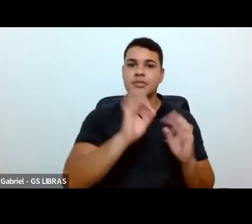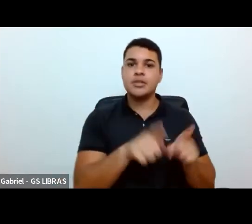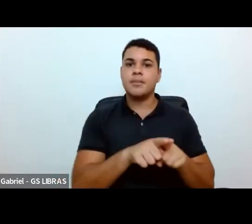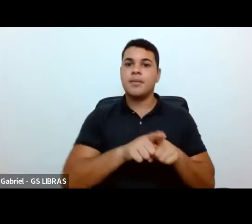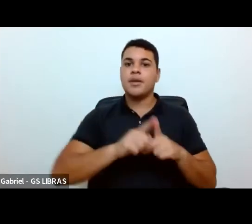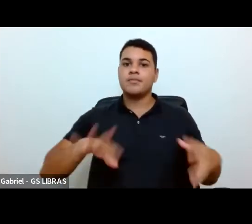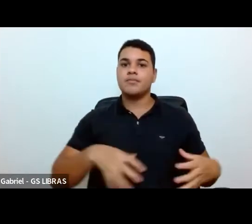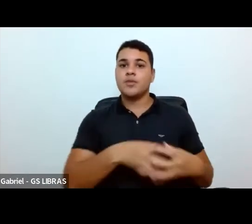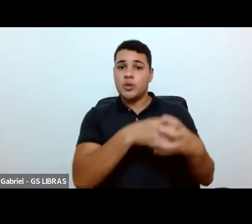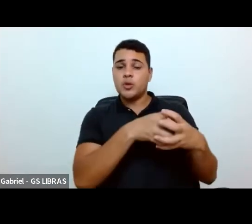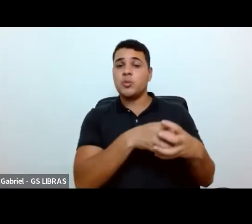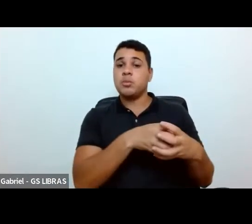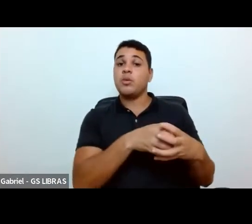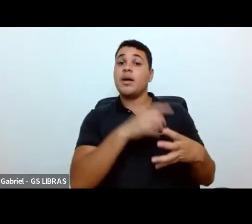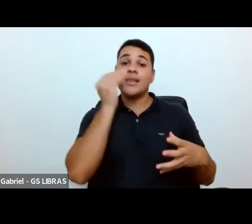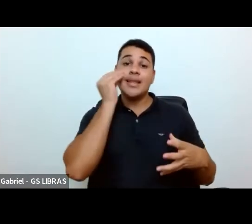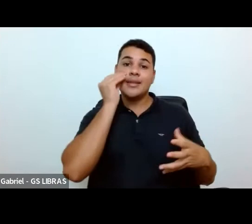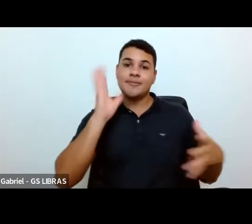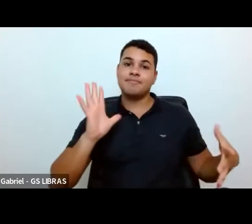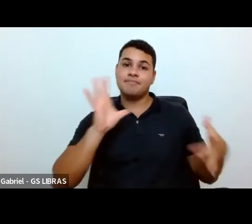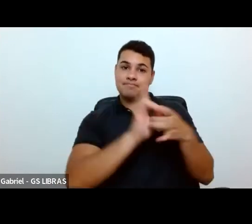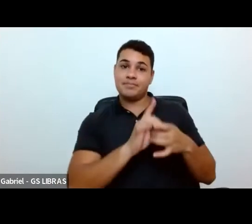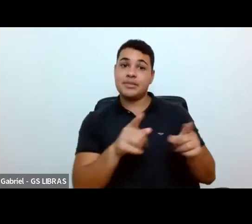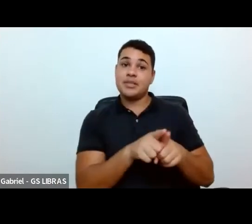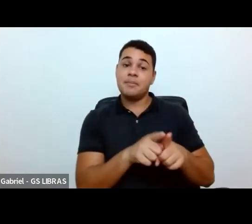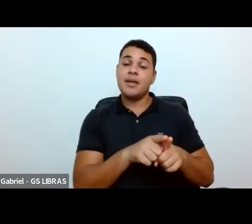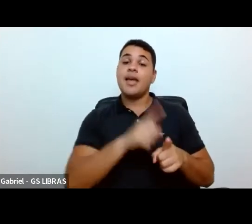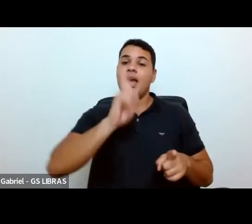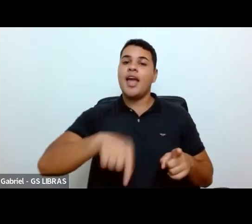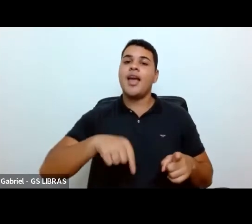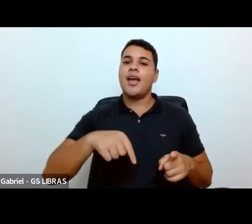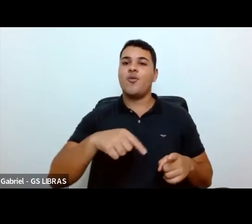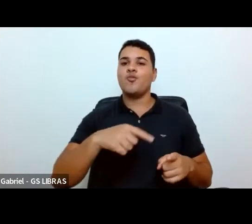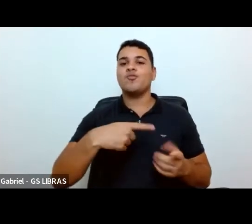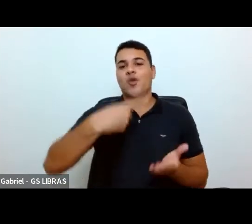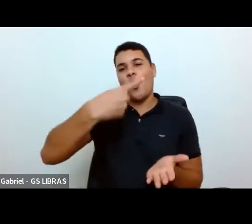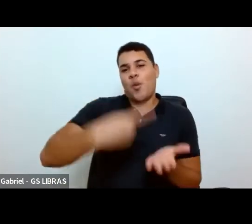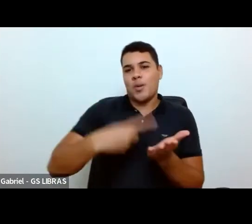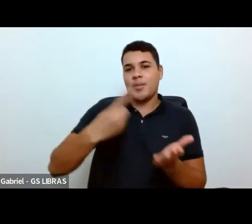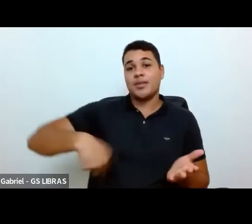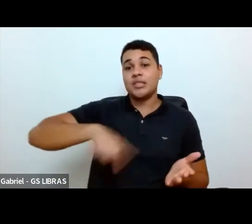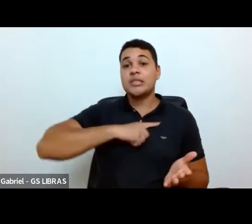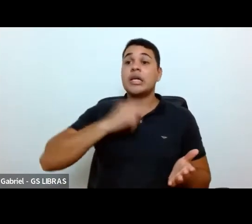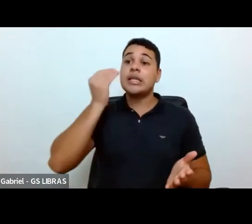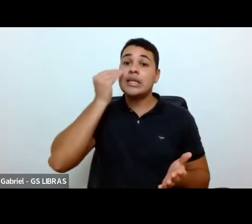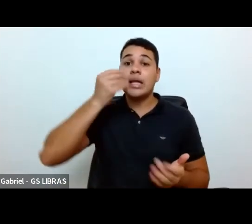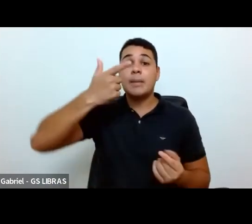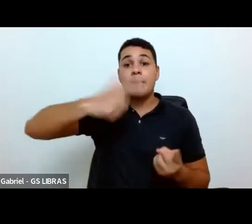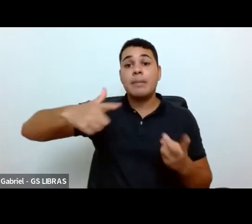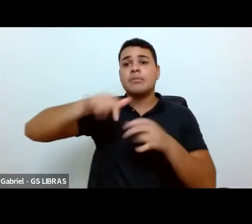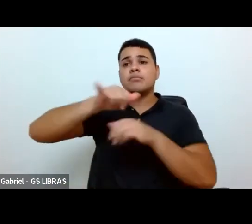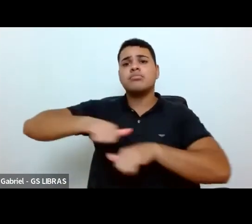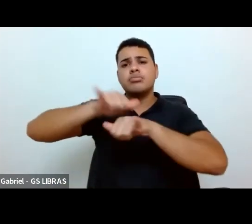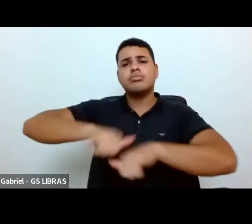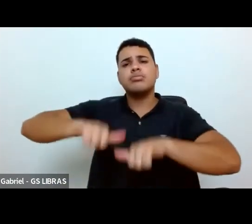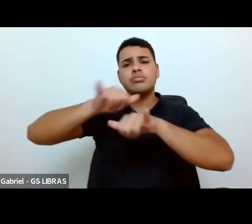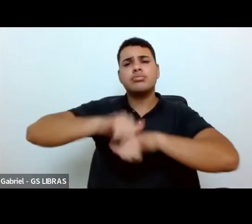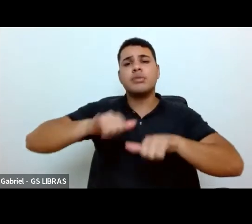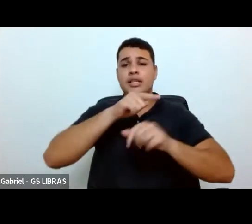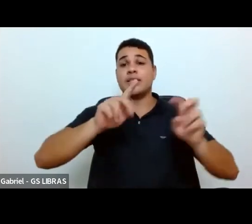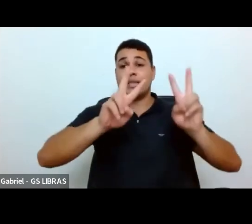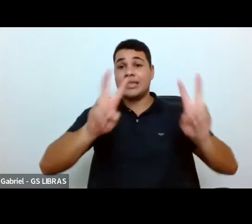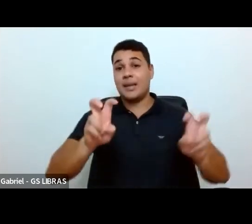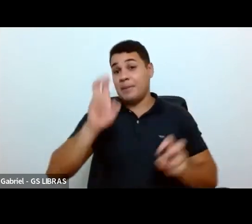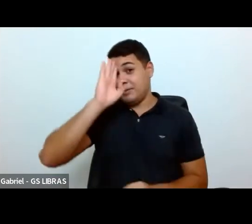tem o desafio de que, ao levar esse debate, né, e incluir, né, a gente está num cenário muito adverso, e esse ano ele é